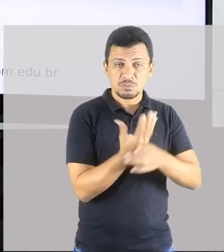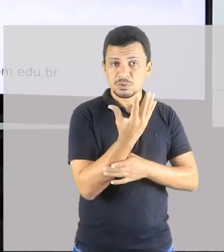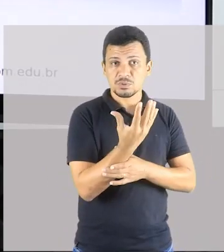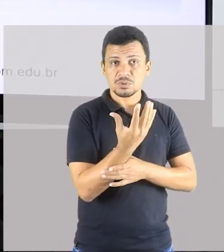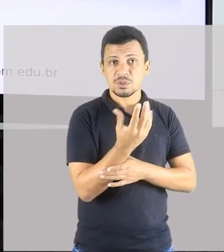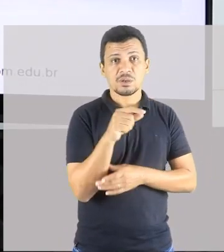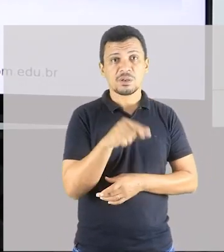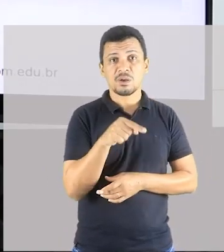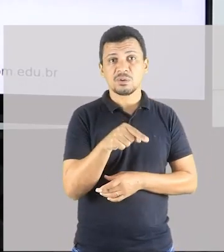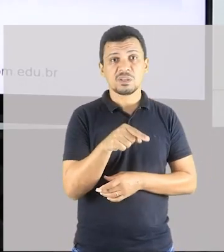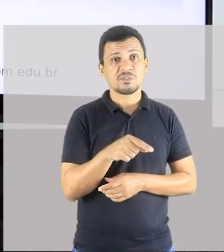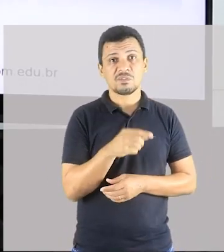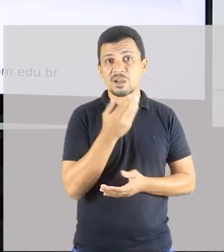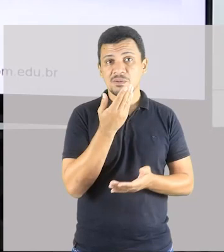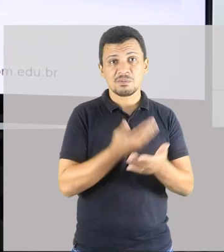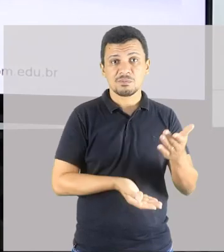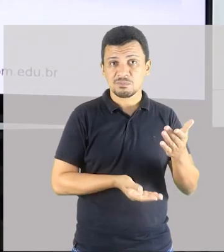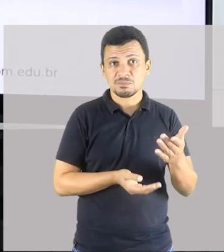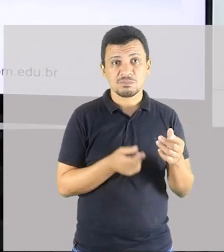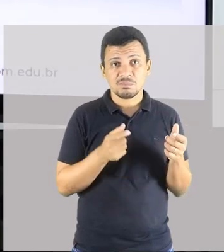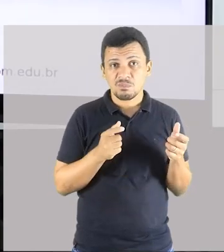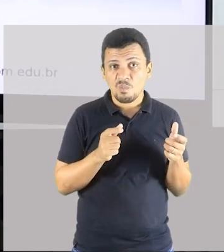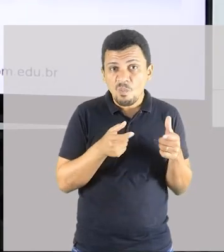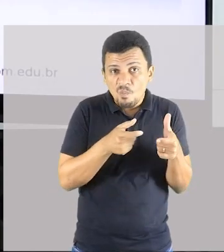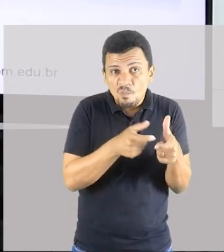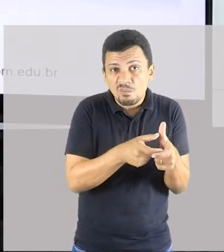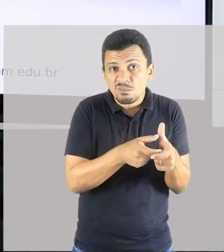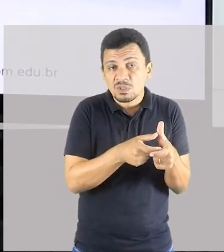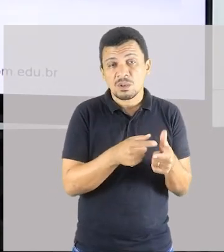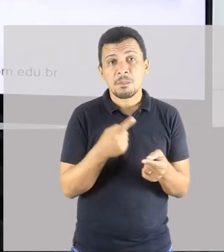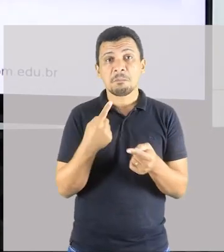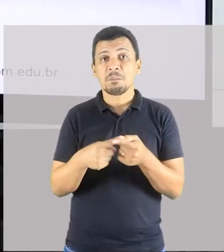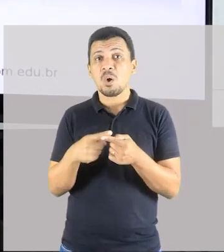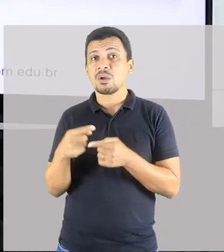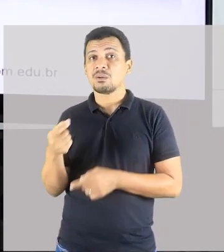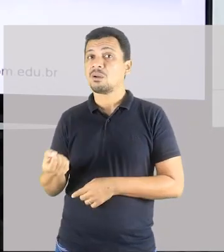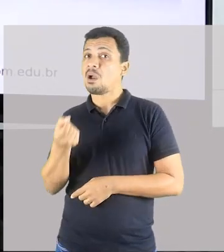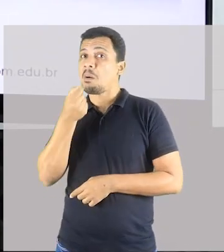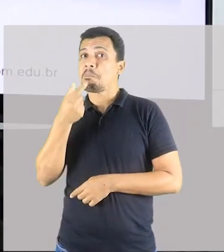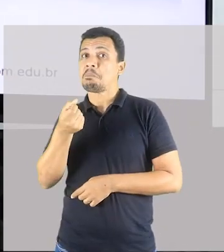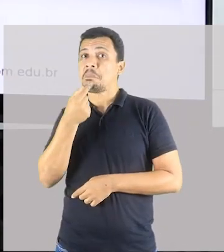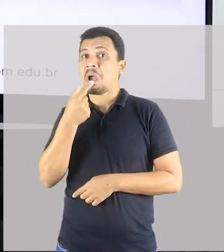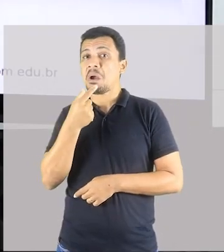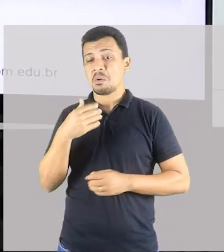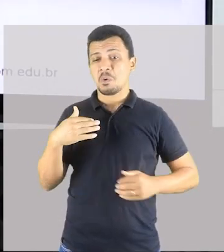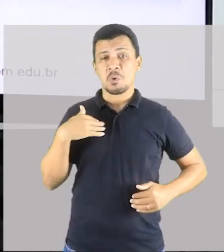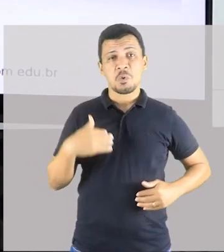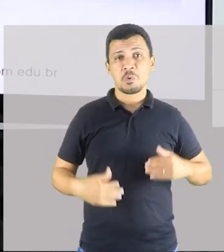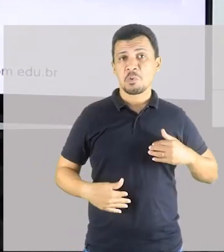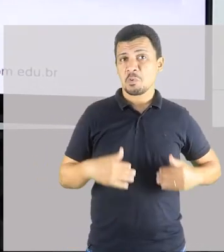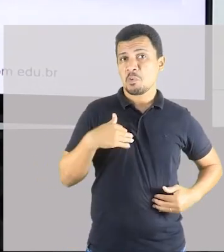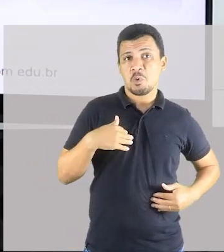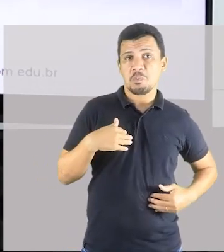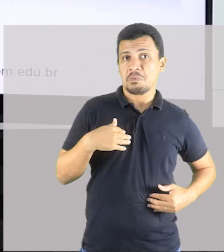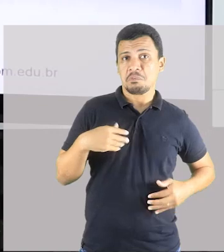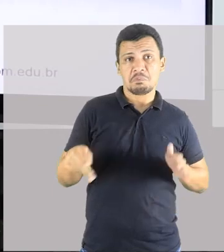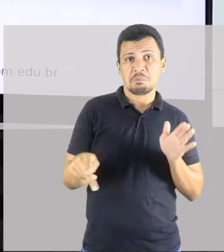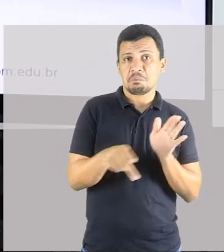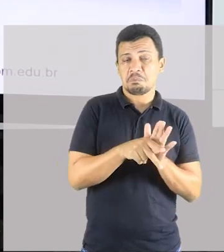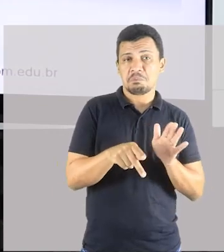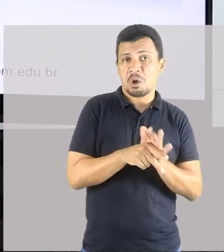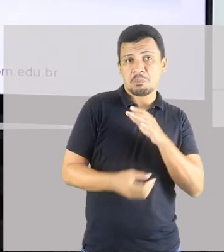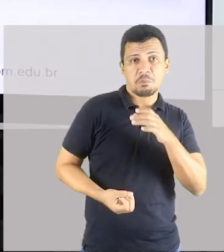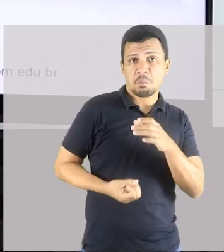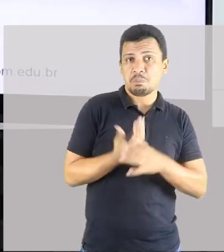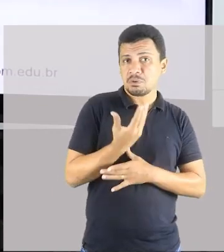praticamente vai deixando de trabalhar, porque se está sendo colocado, ele não precisa mais produzir, então